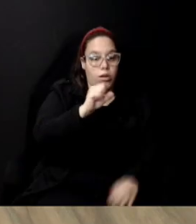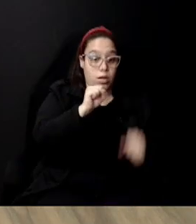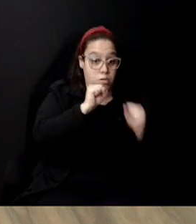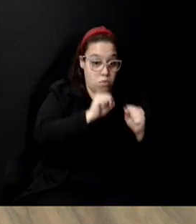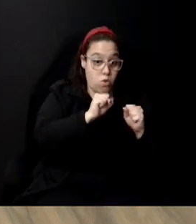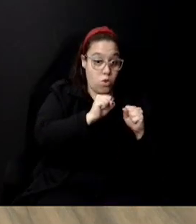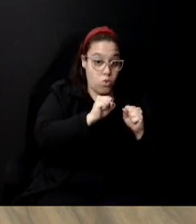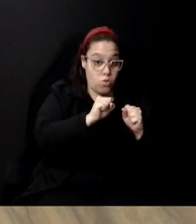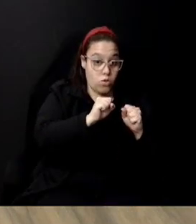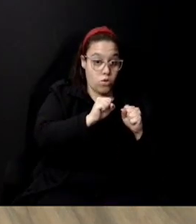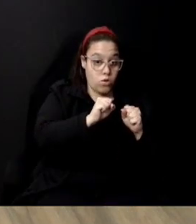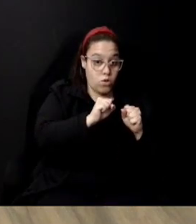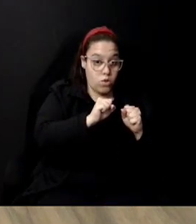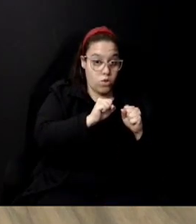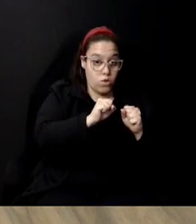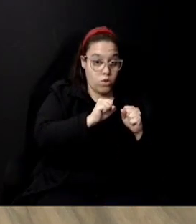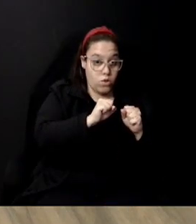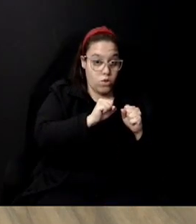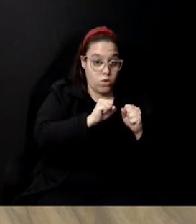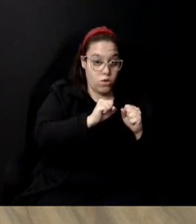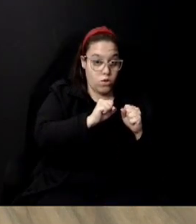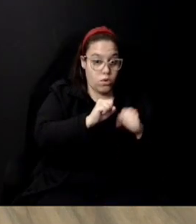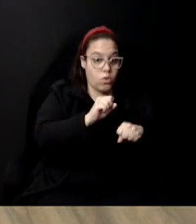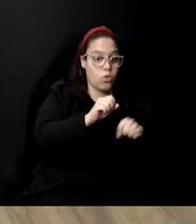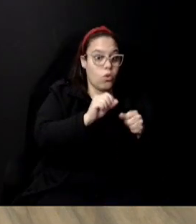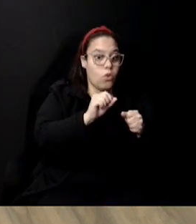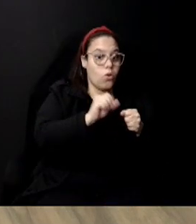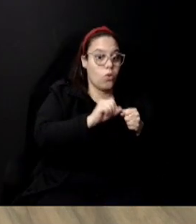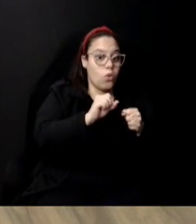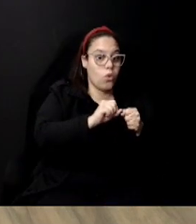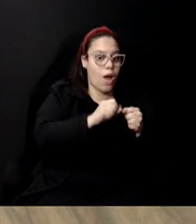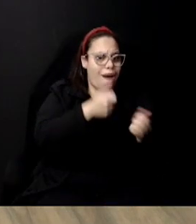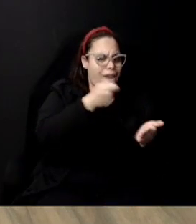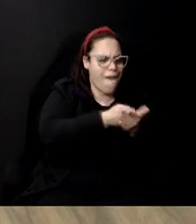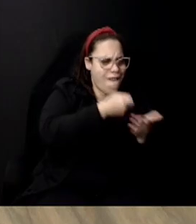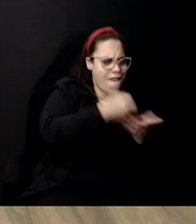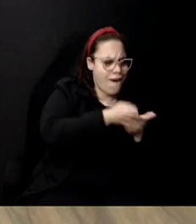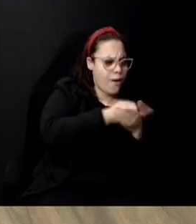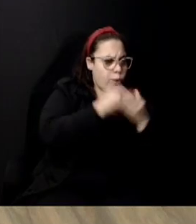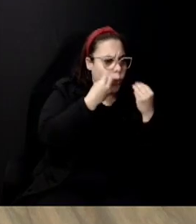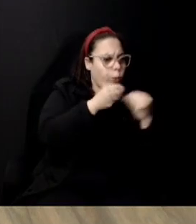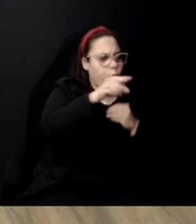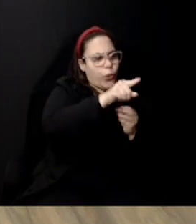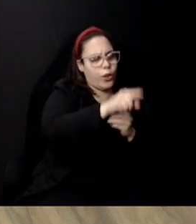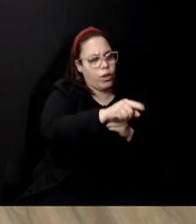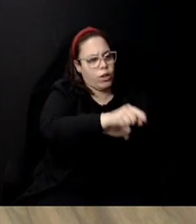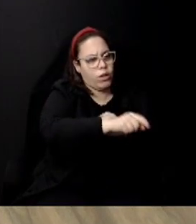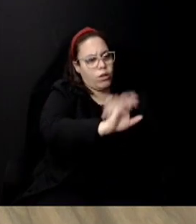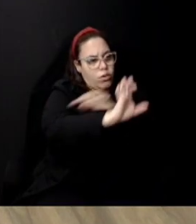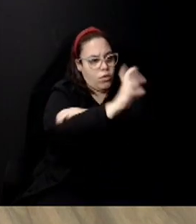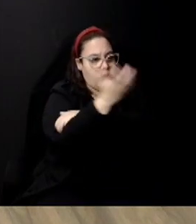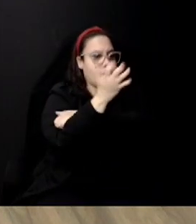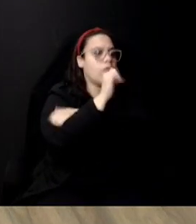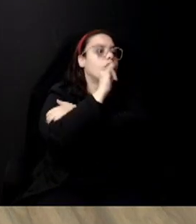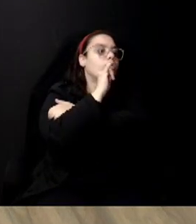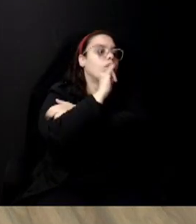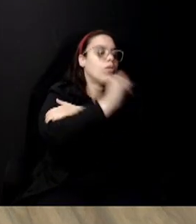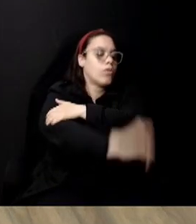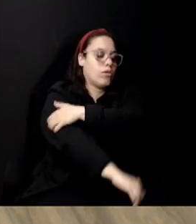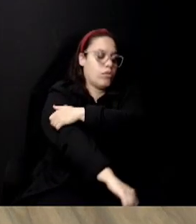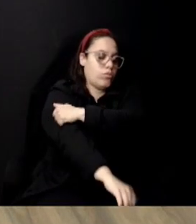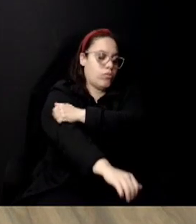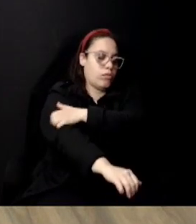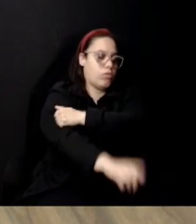ele pode fazer algum tipo de cobrança em situações como essa, que aconteceu, por exemplo, de os Estados